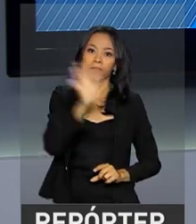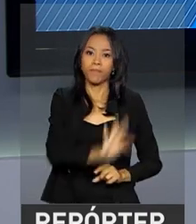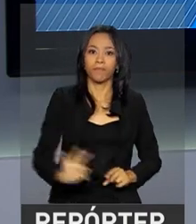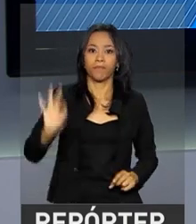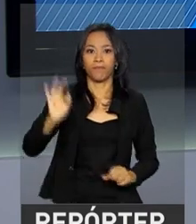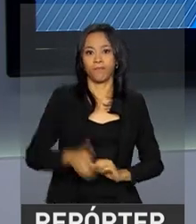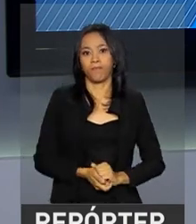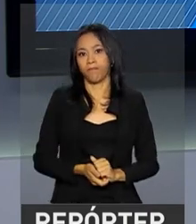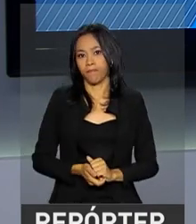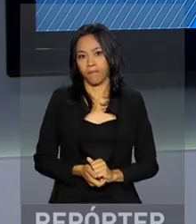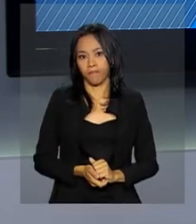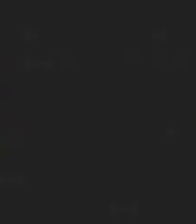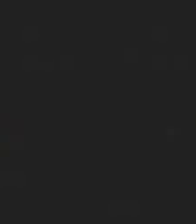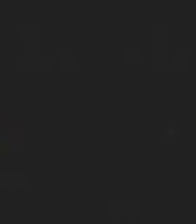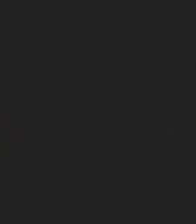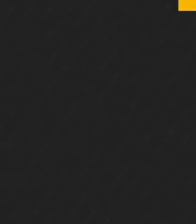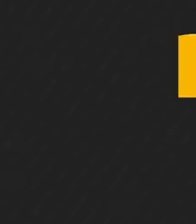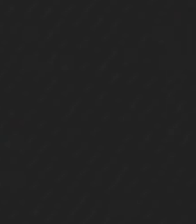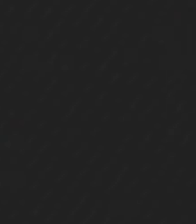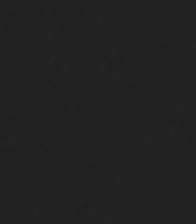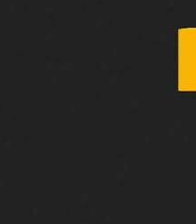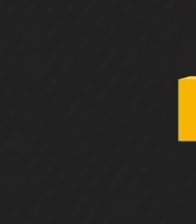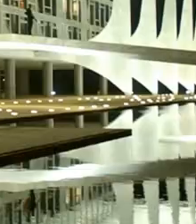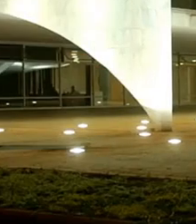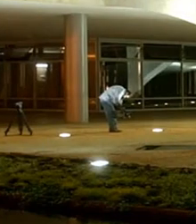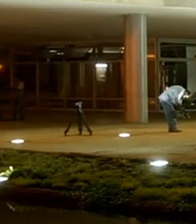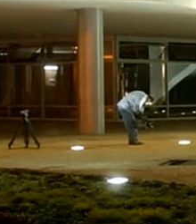federal o